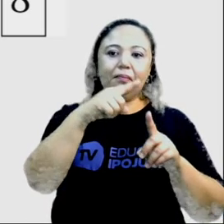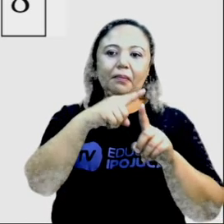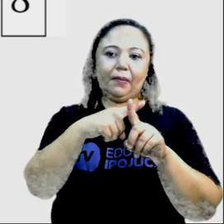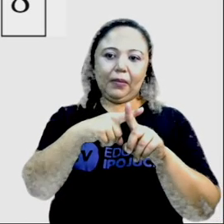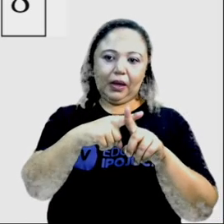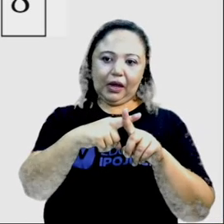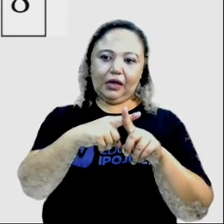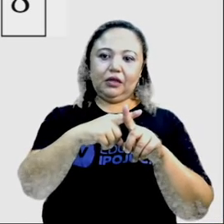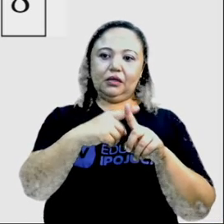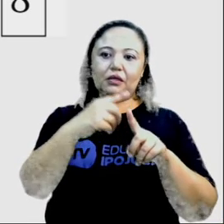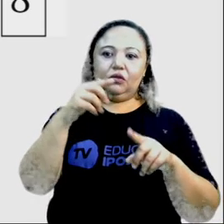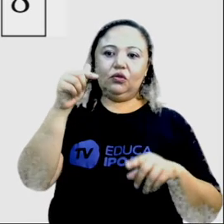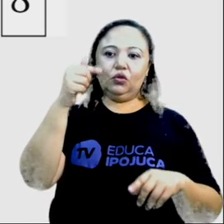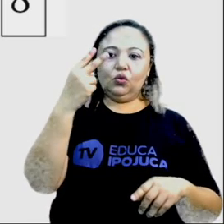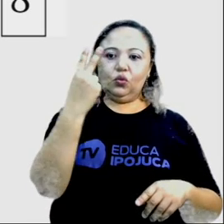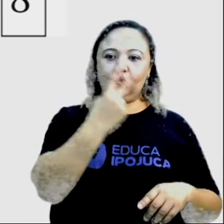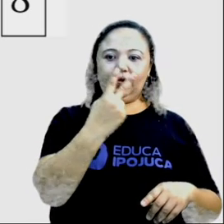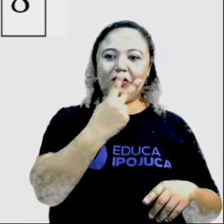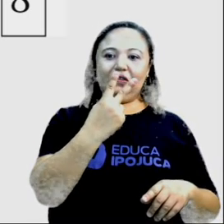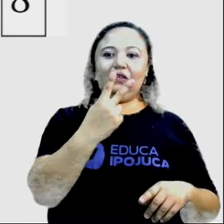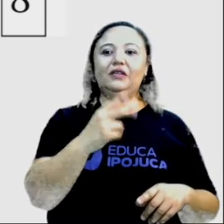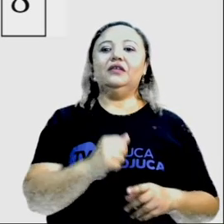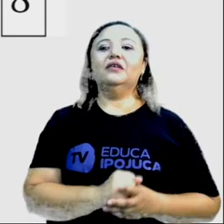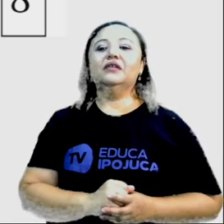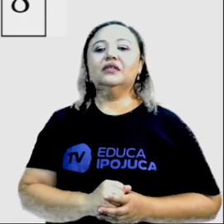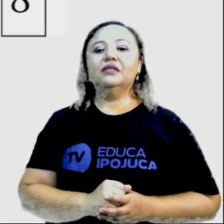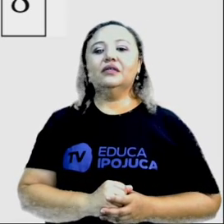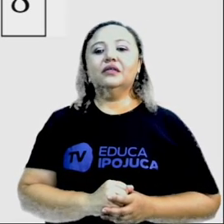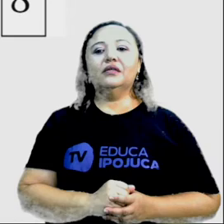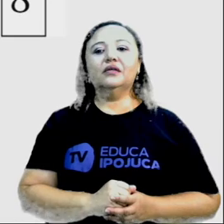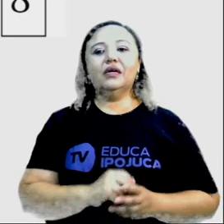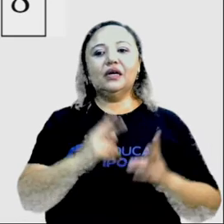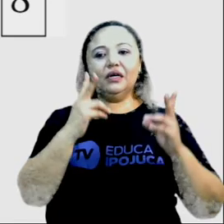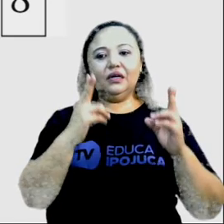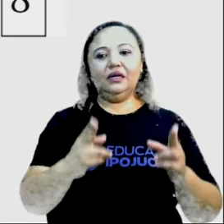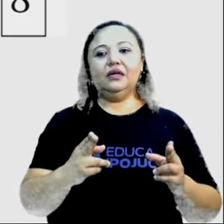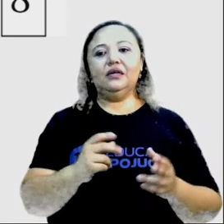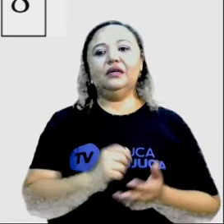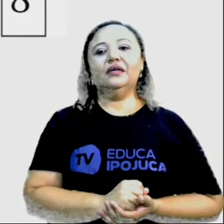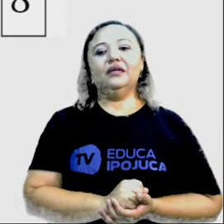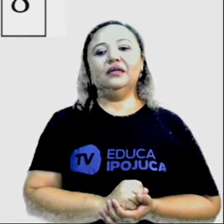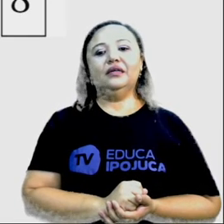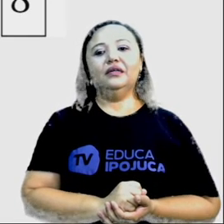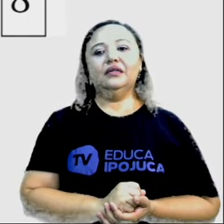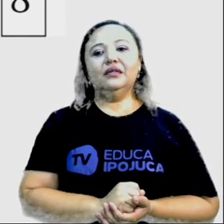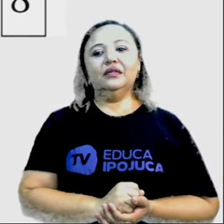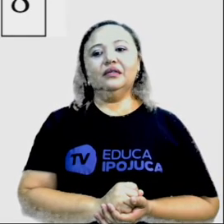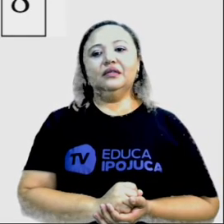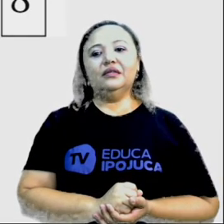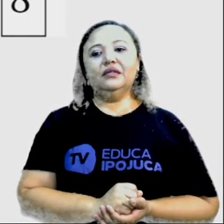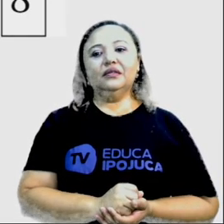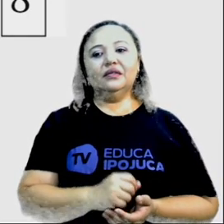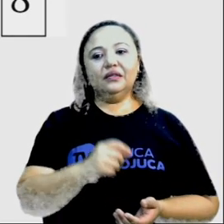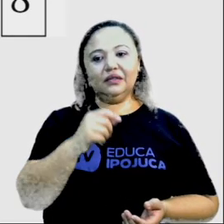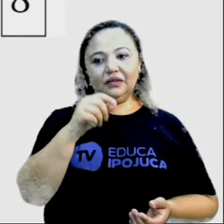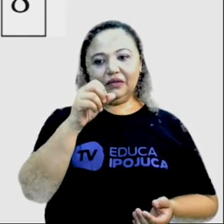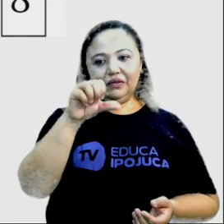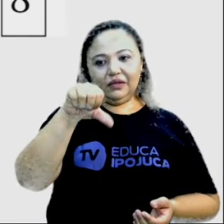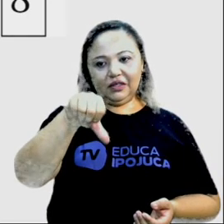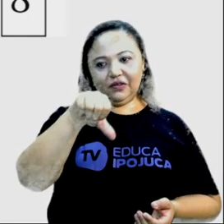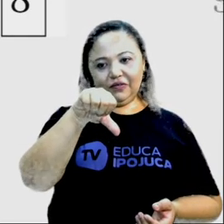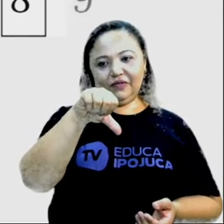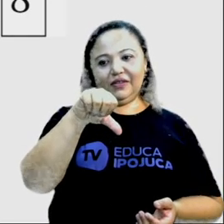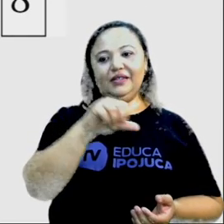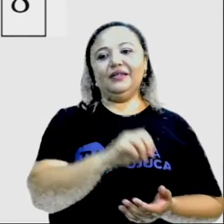7 mais 2. 7 com mais 2 é igual a? Isso mesmo,